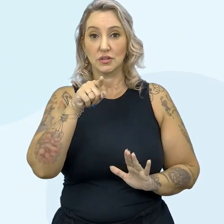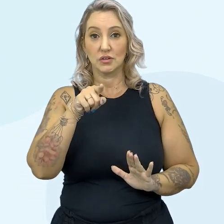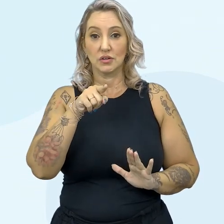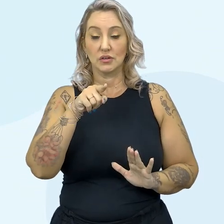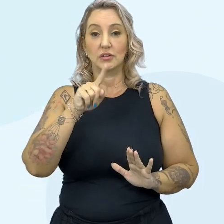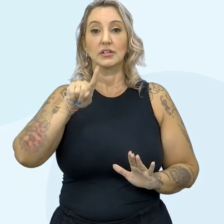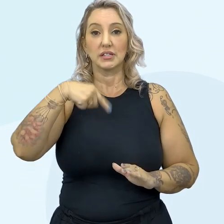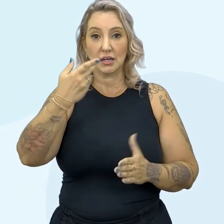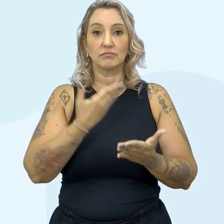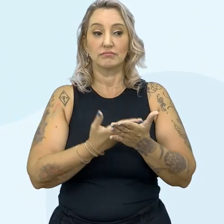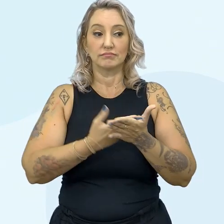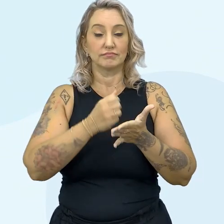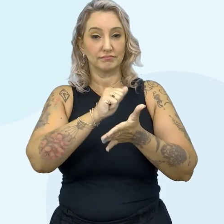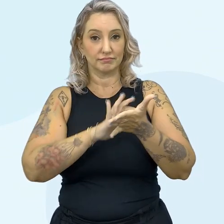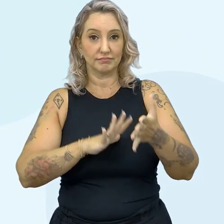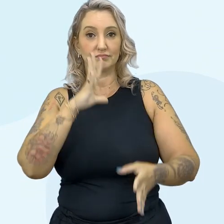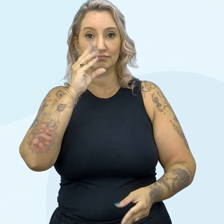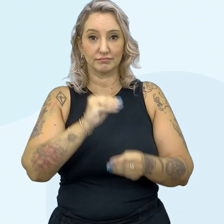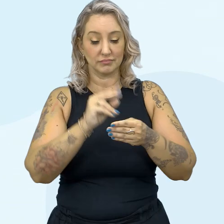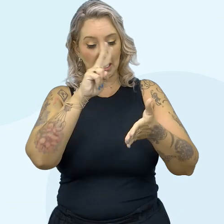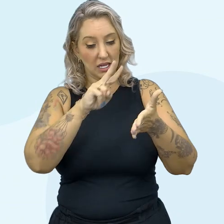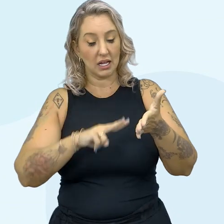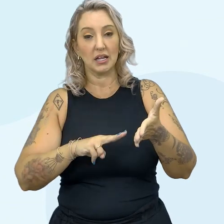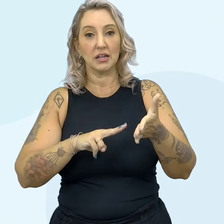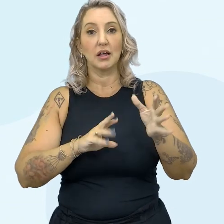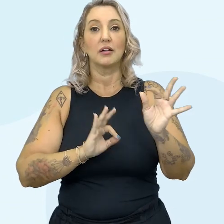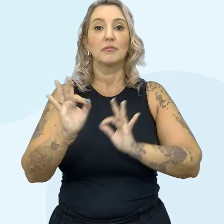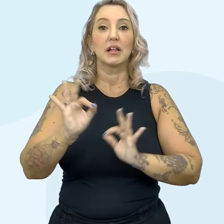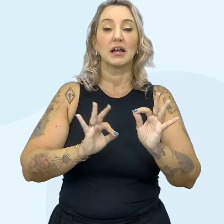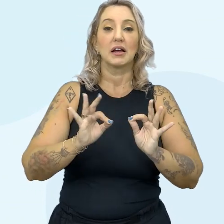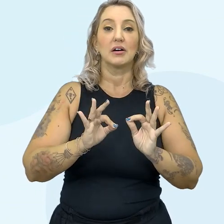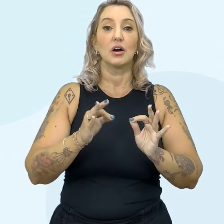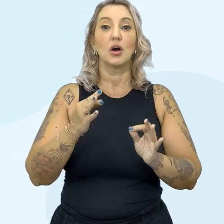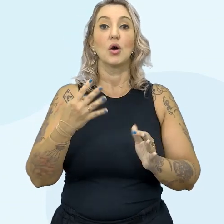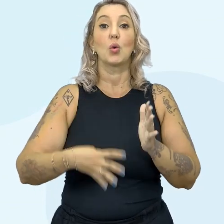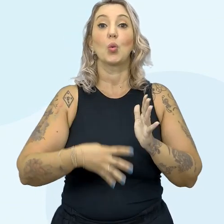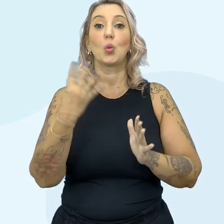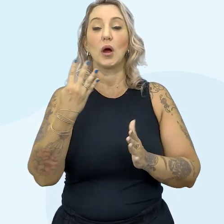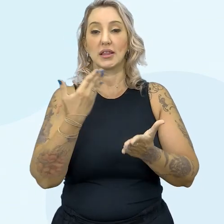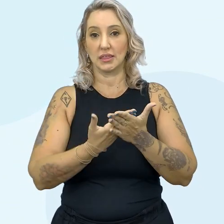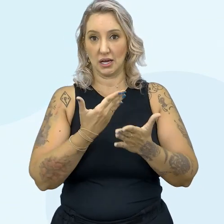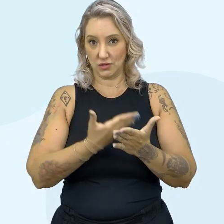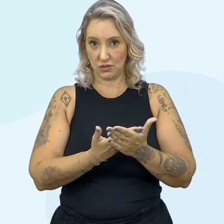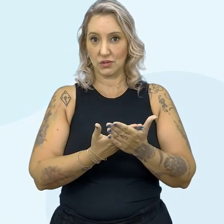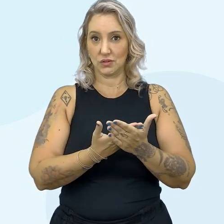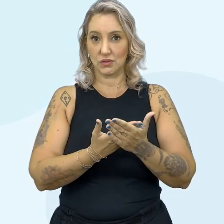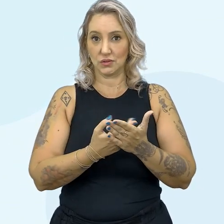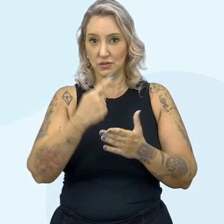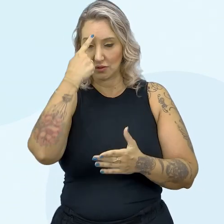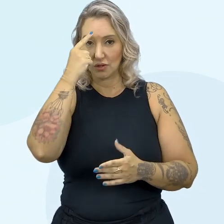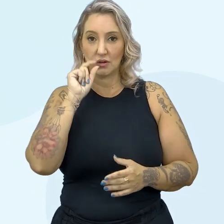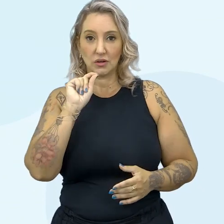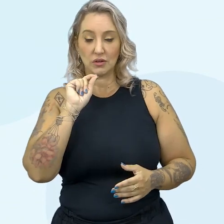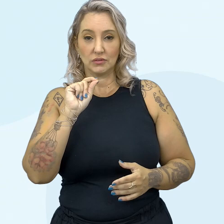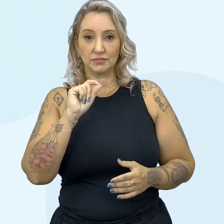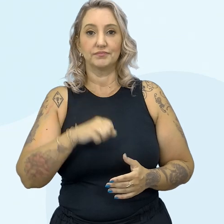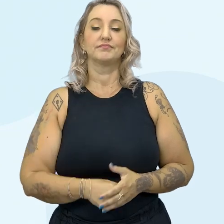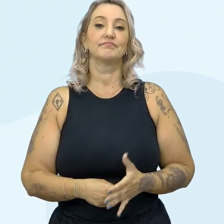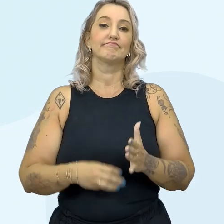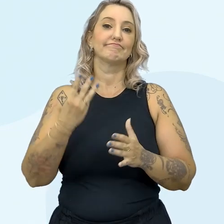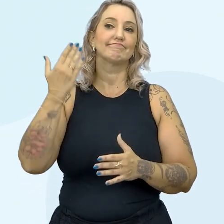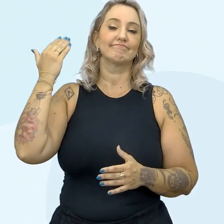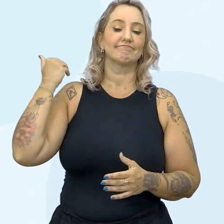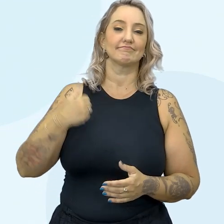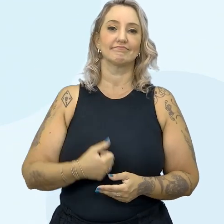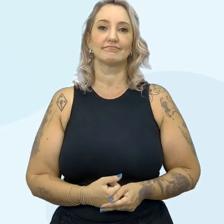após estudar a atividade completa, lembra que a gente leu? Planeje uma 4ª aula a partir do que pensar para a terceira aula. Então, a